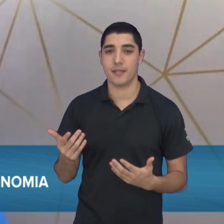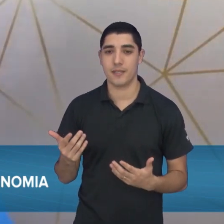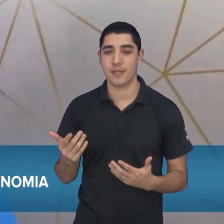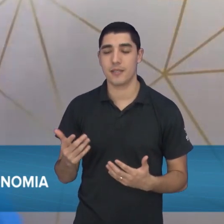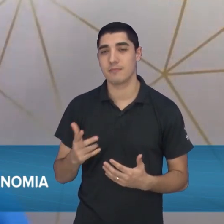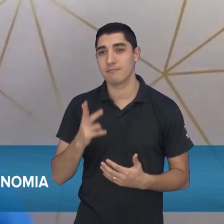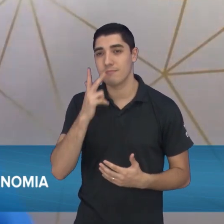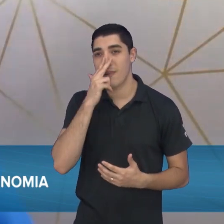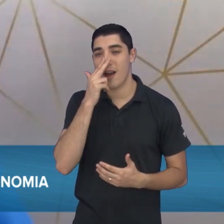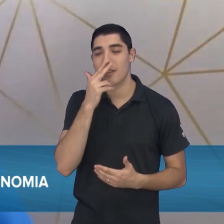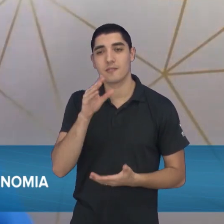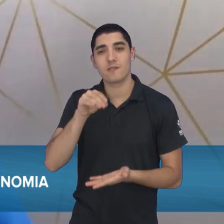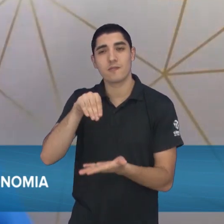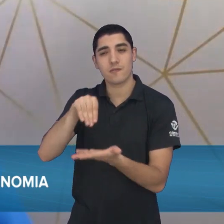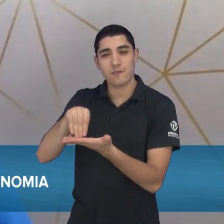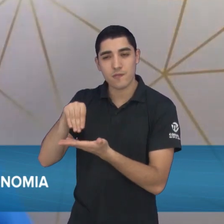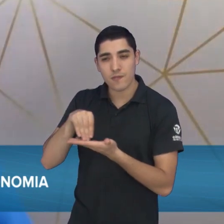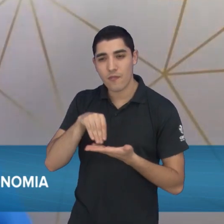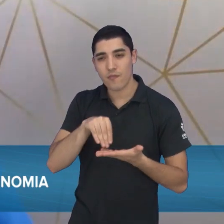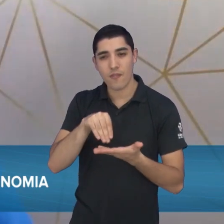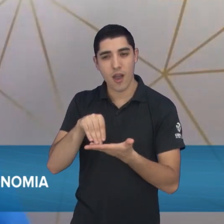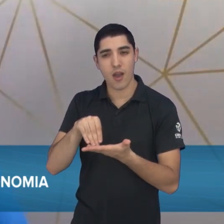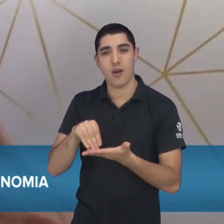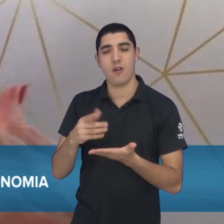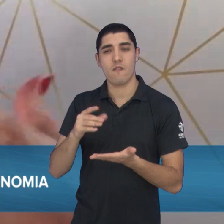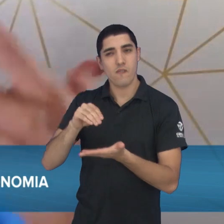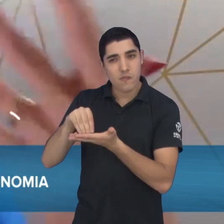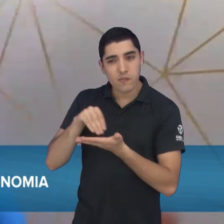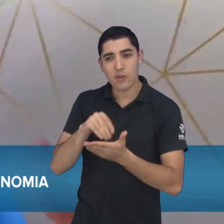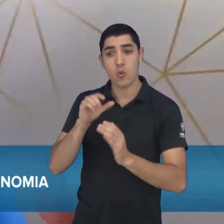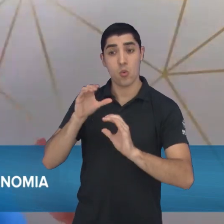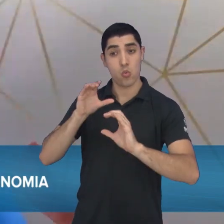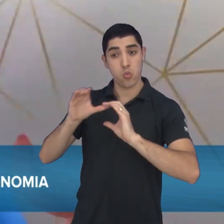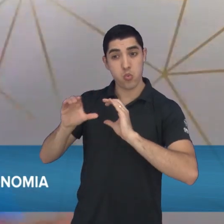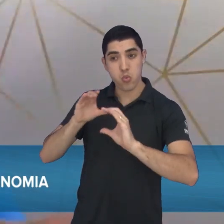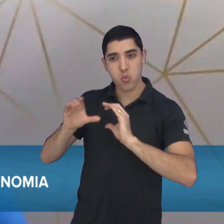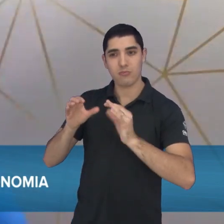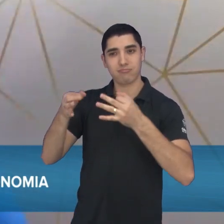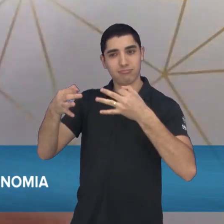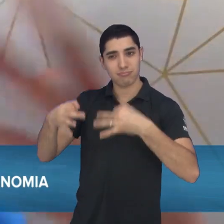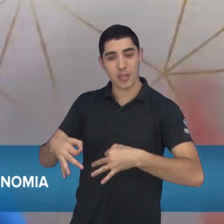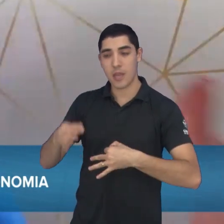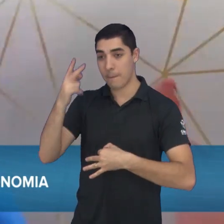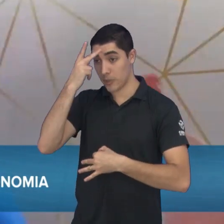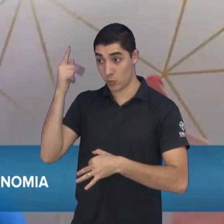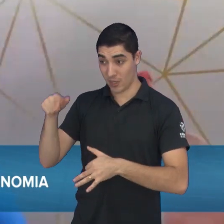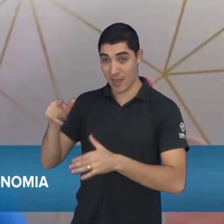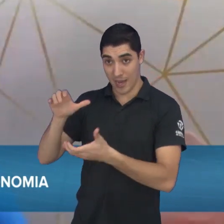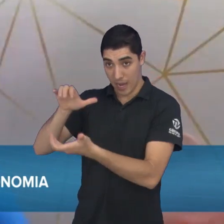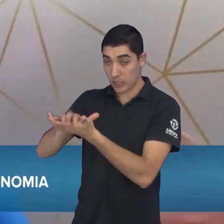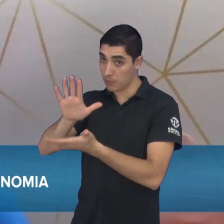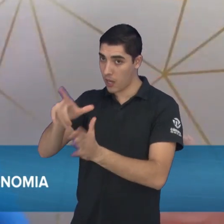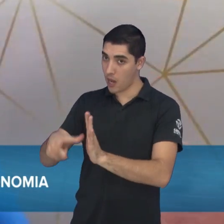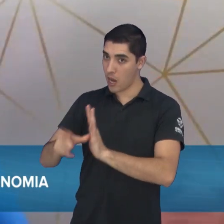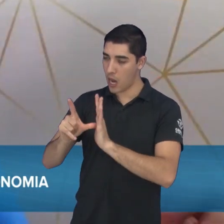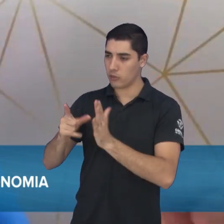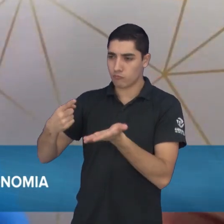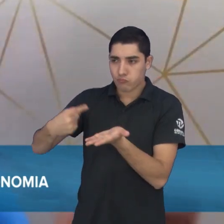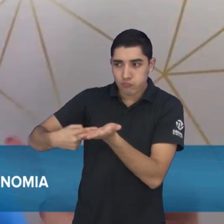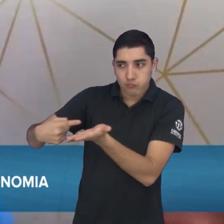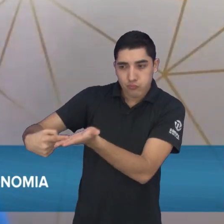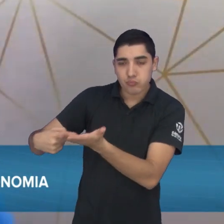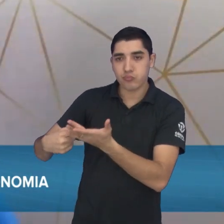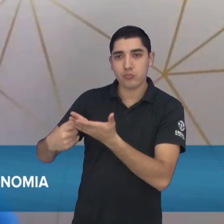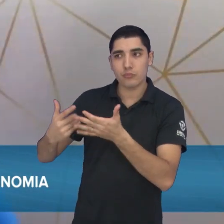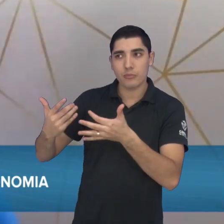uma comunicação eficiente, eficaz, antes das pessoas se casarem, antes de abrirem negócios,